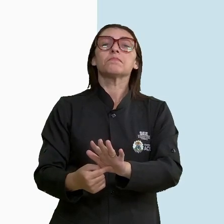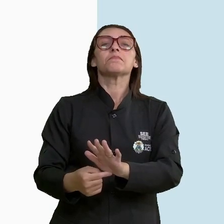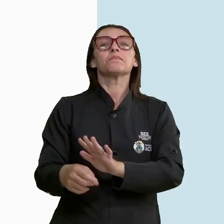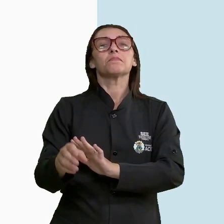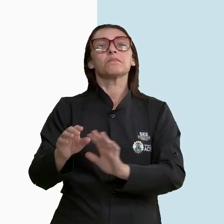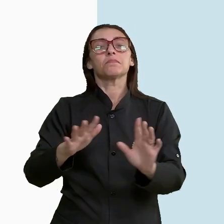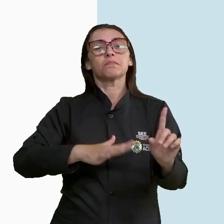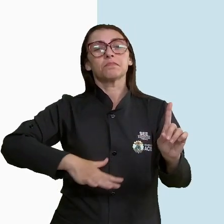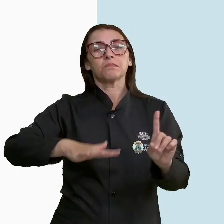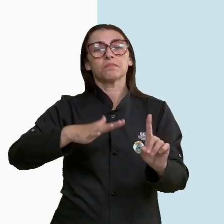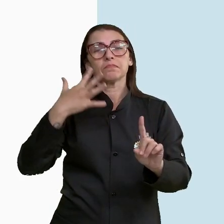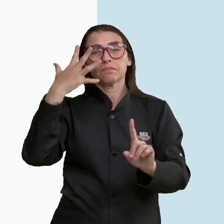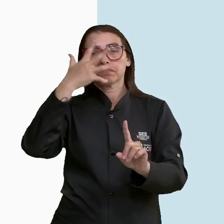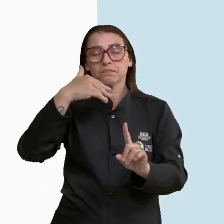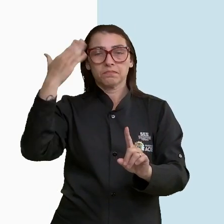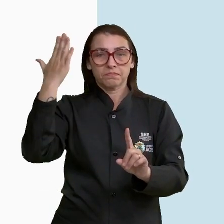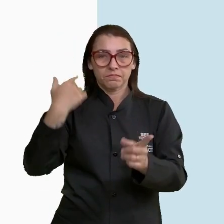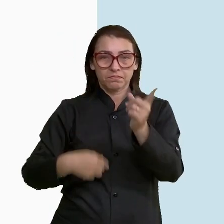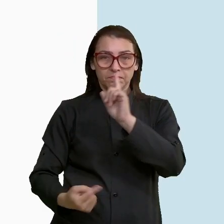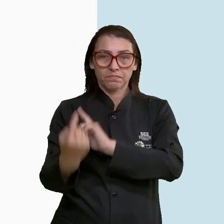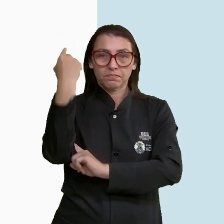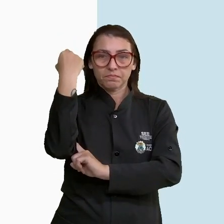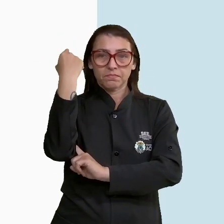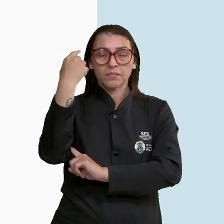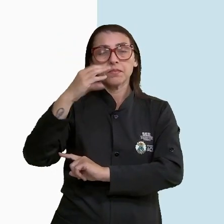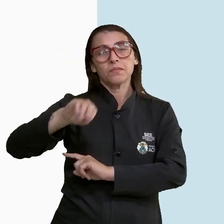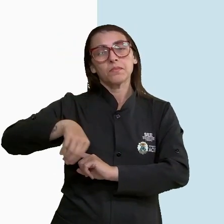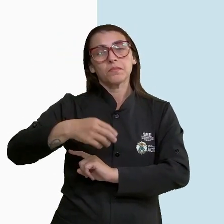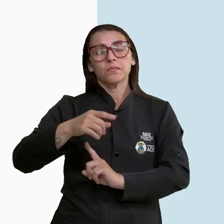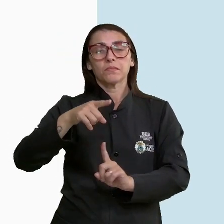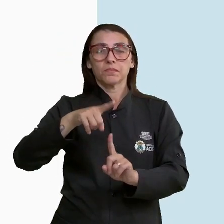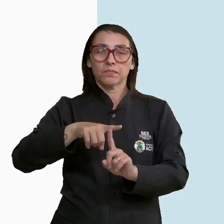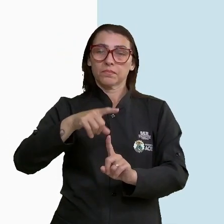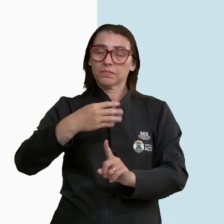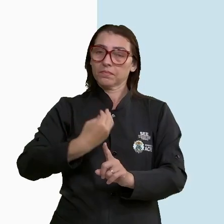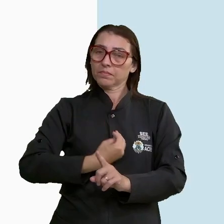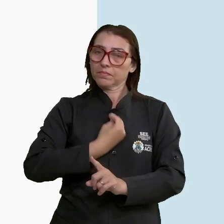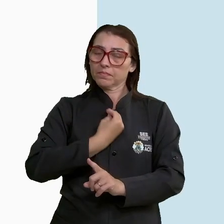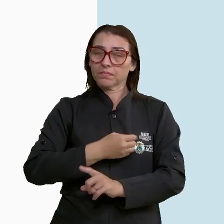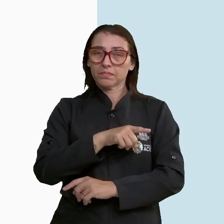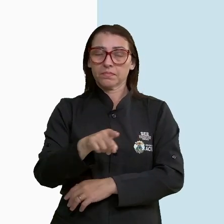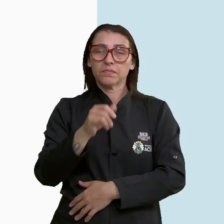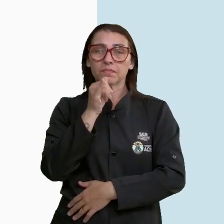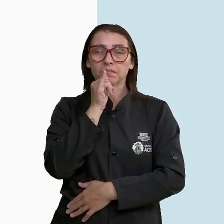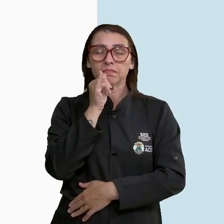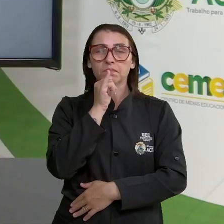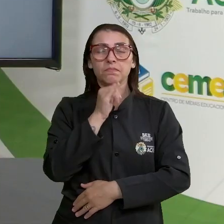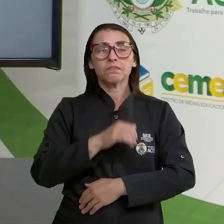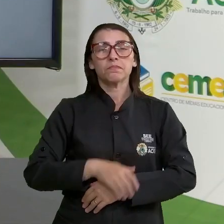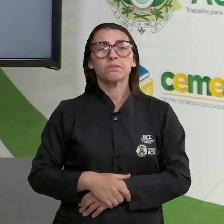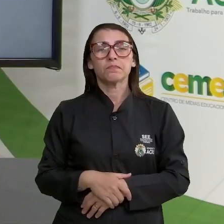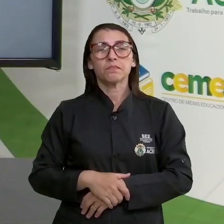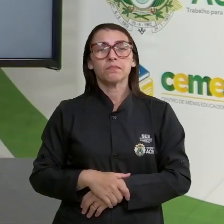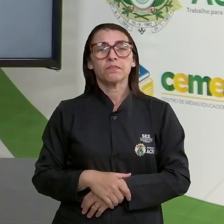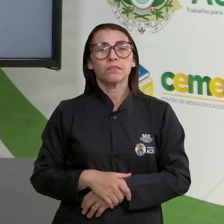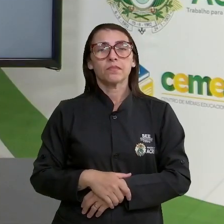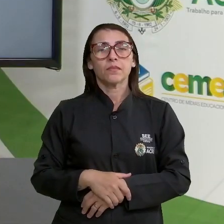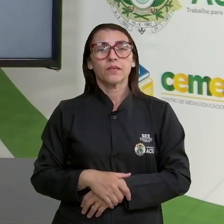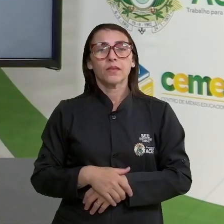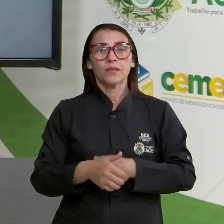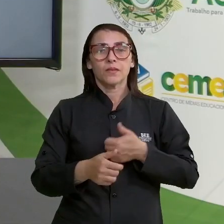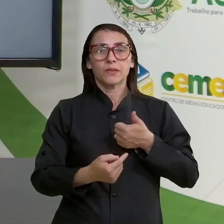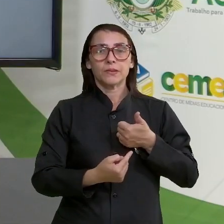de beleza, sucesso ou estilo de vida. Você, por exemplo, segue aí um